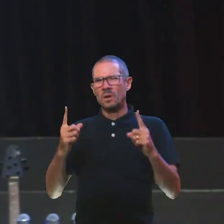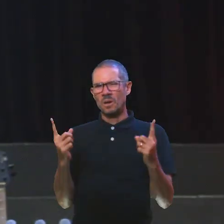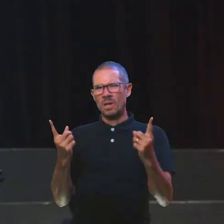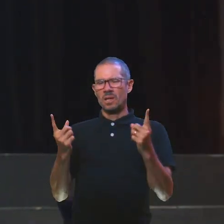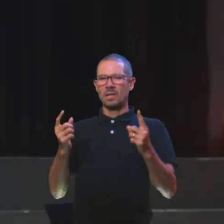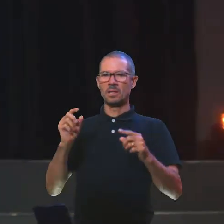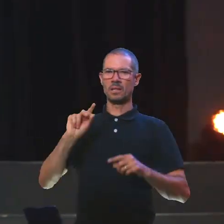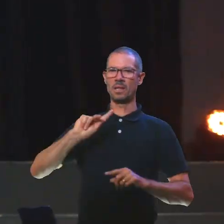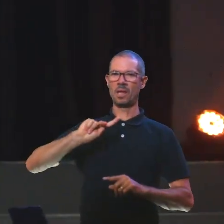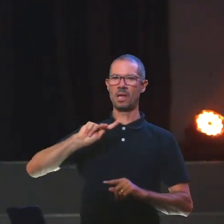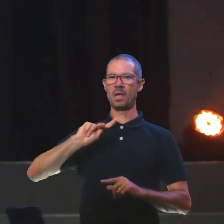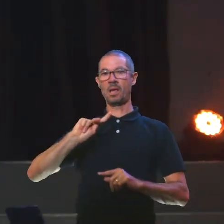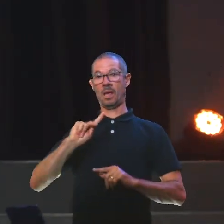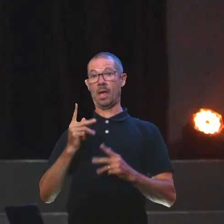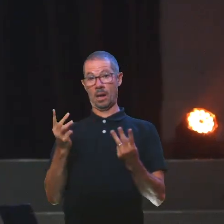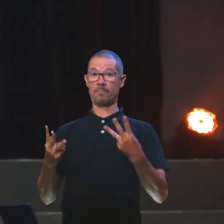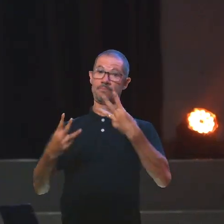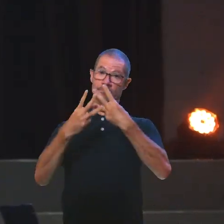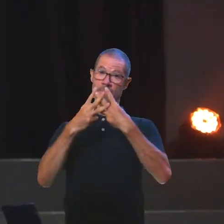era hebreu,